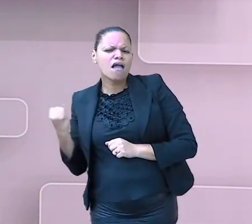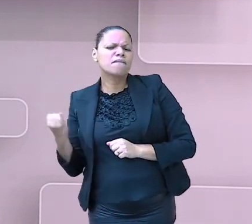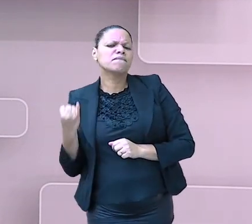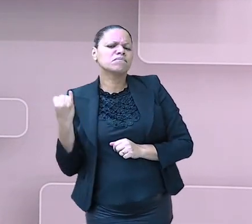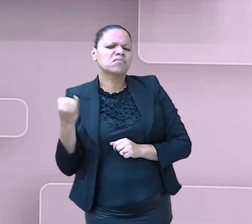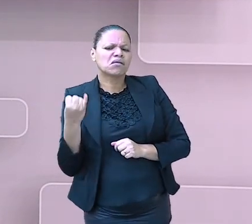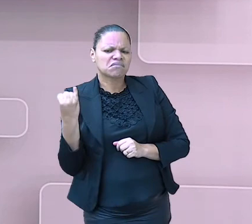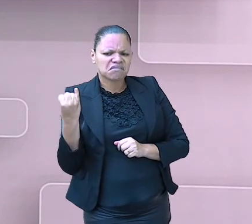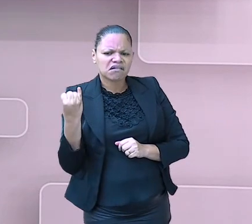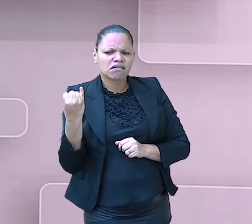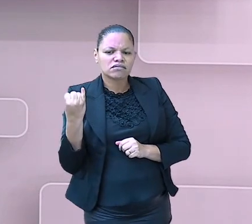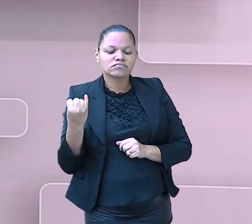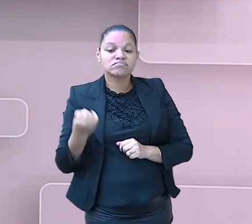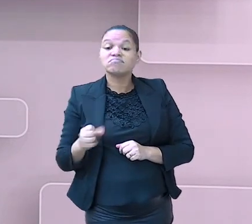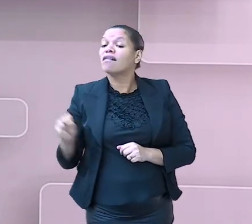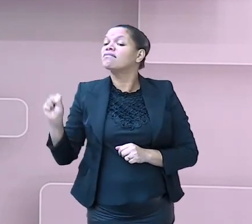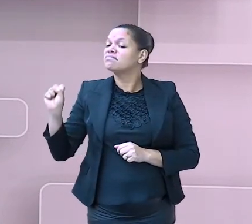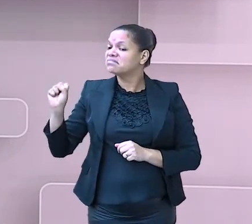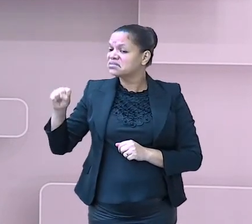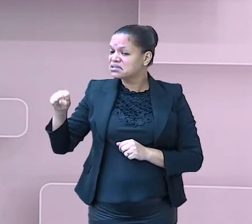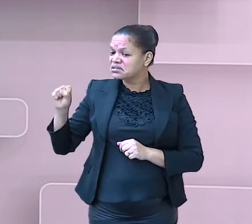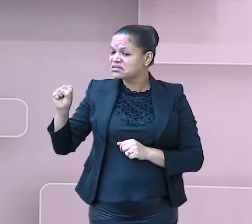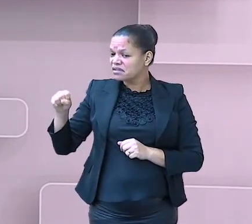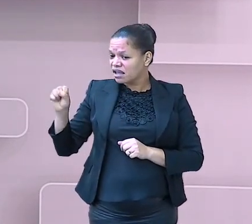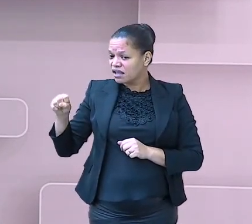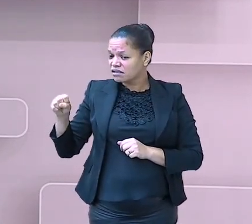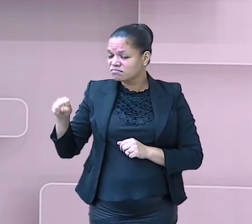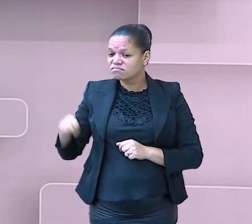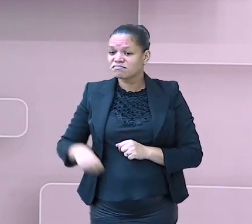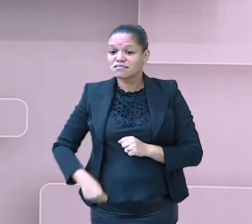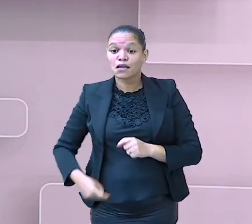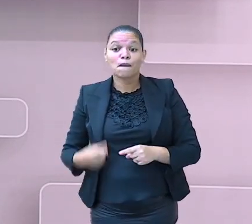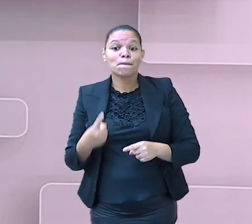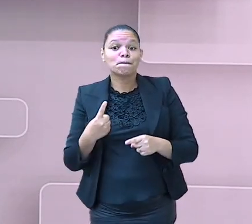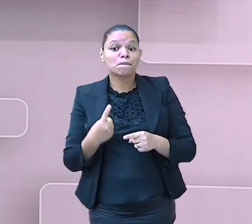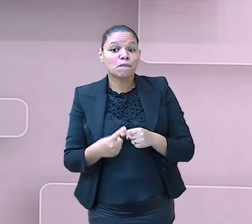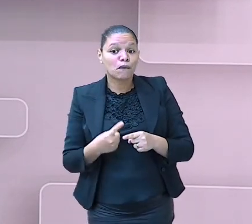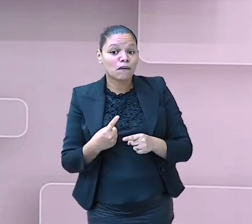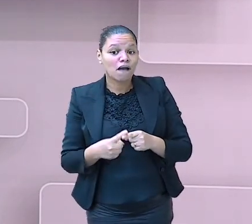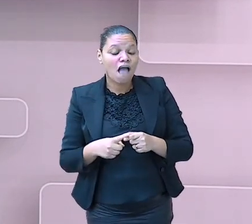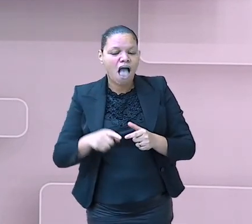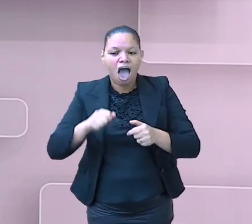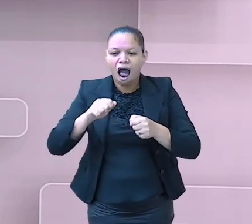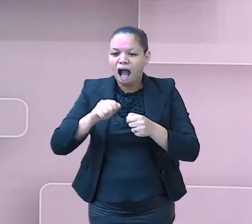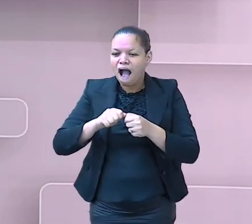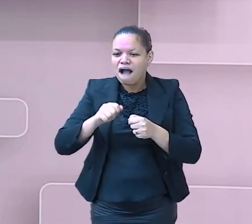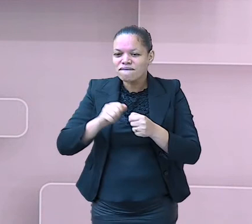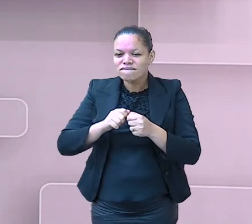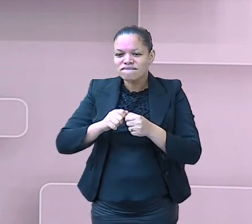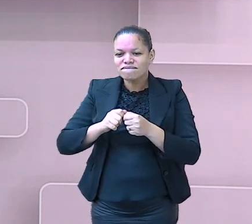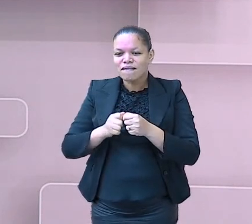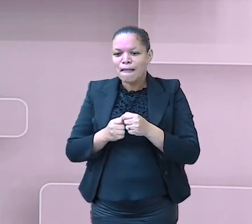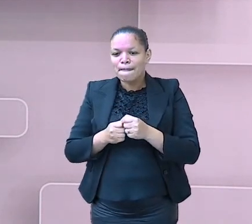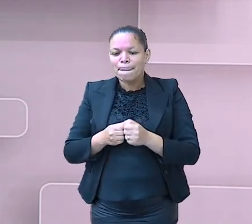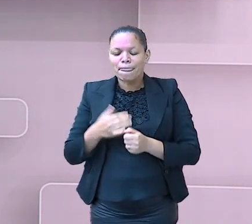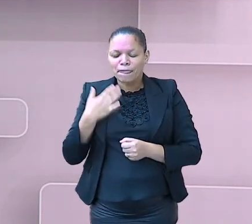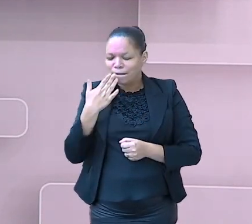produz o mel. Então, qual é a utilidade da abelha? Ela produz o